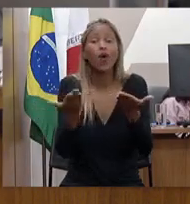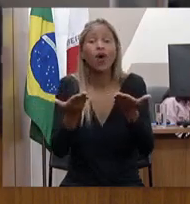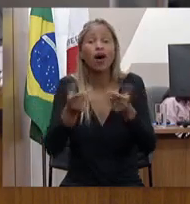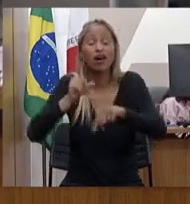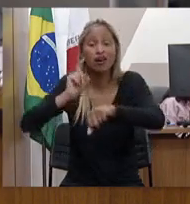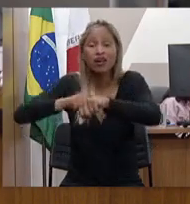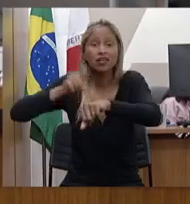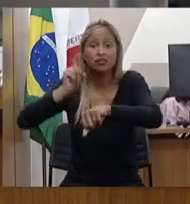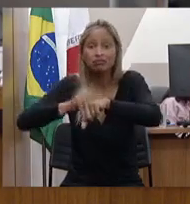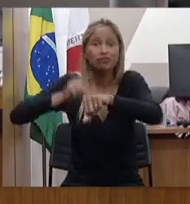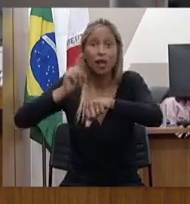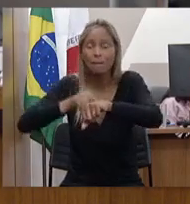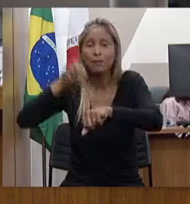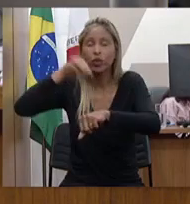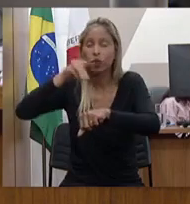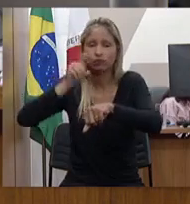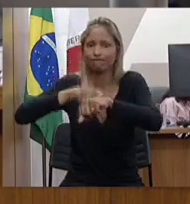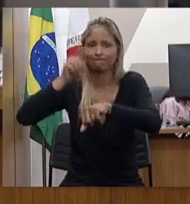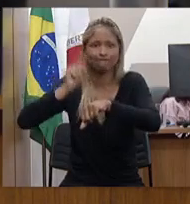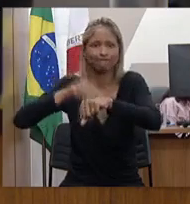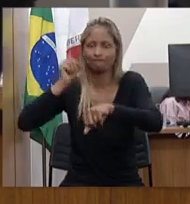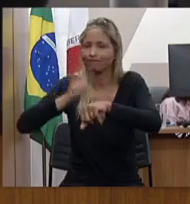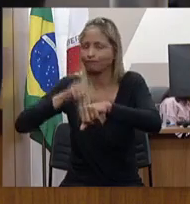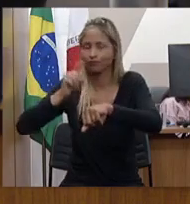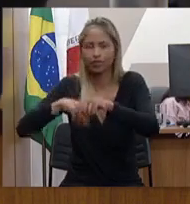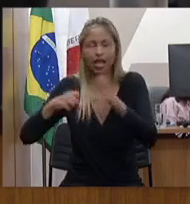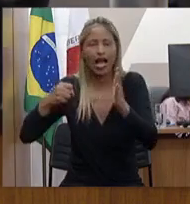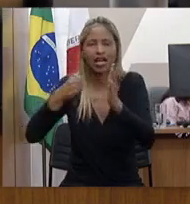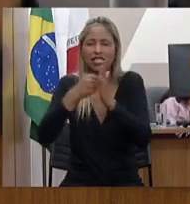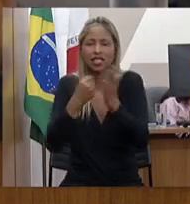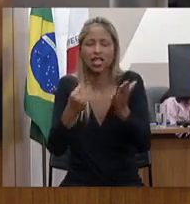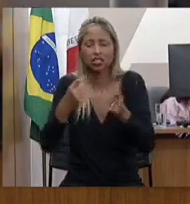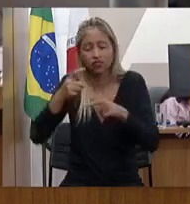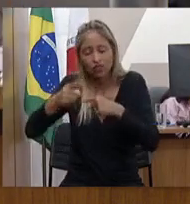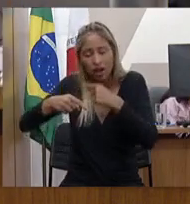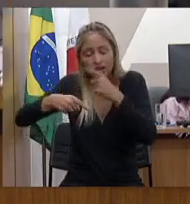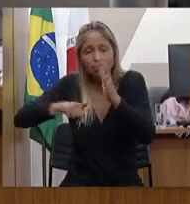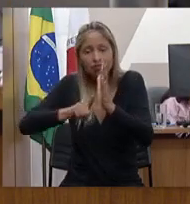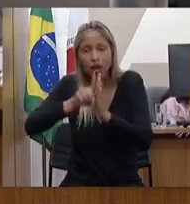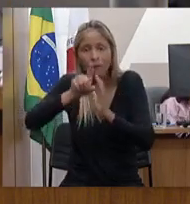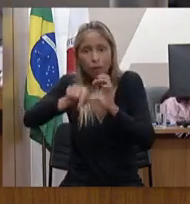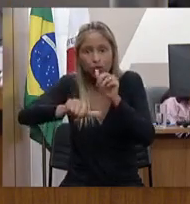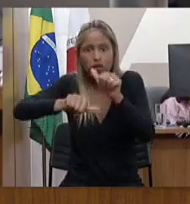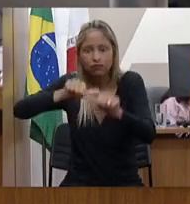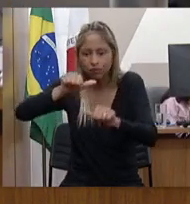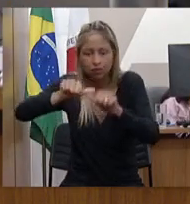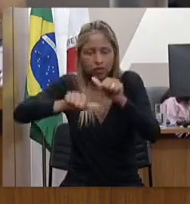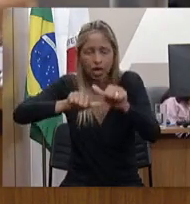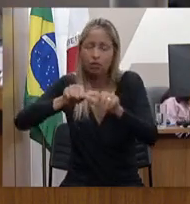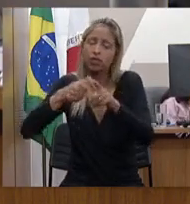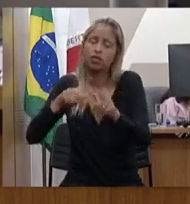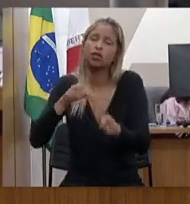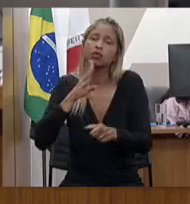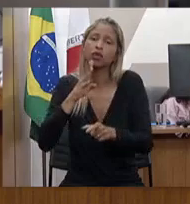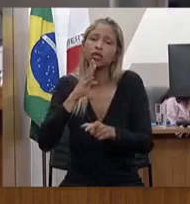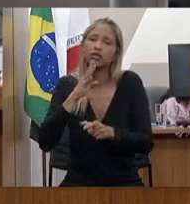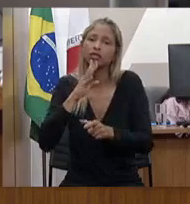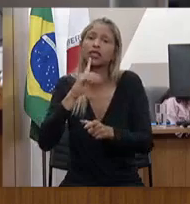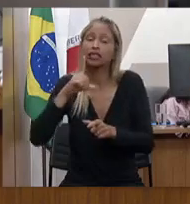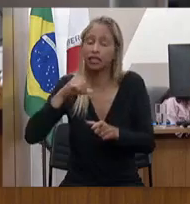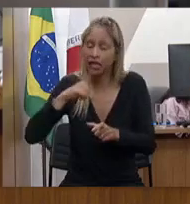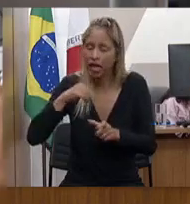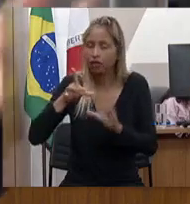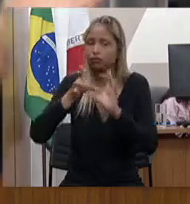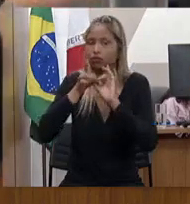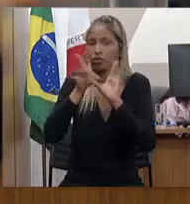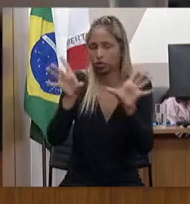um acidente a cada a cada segundo a cada minuto e aquilo vai aquilo vai virando né então é muito importante ter conhecimento que essas estatísticas estão